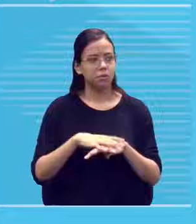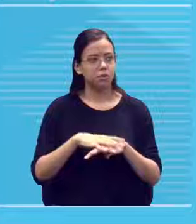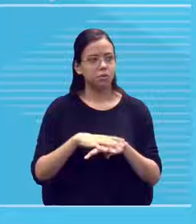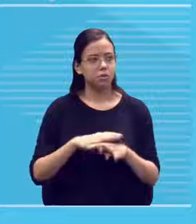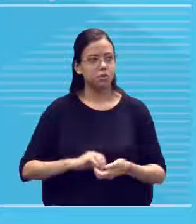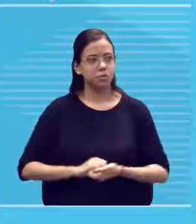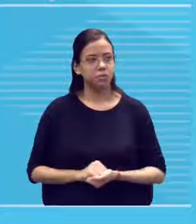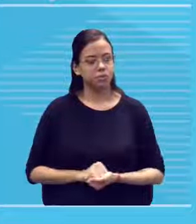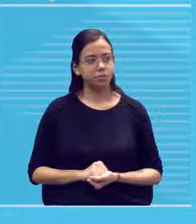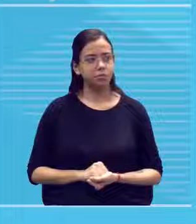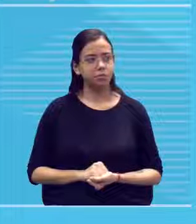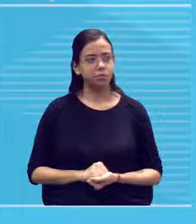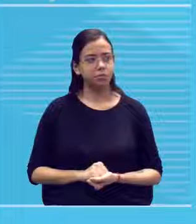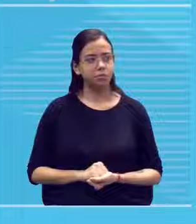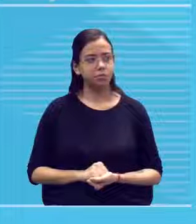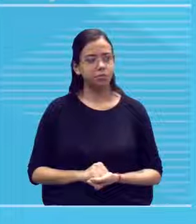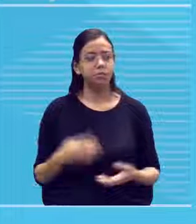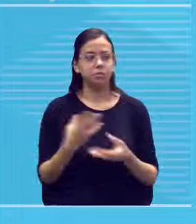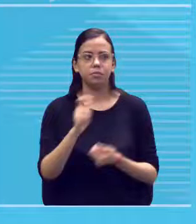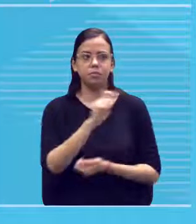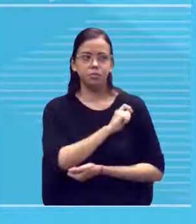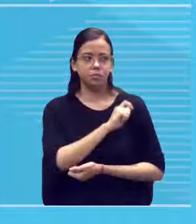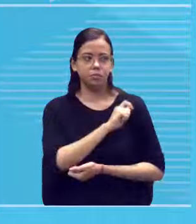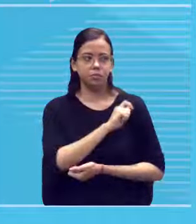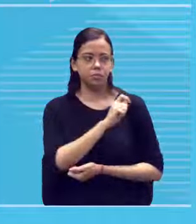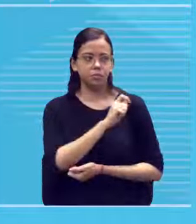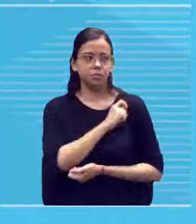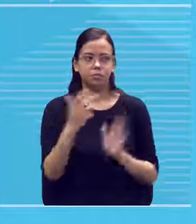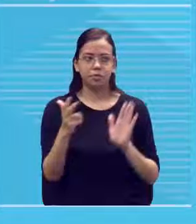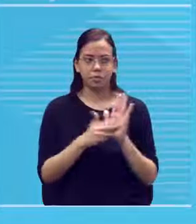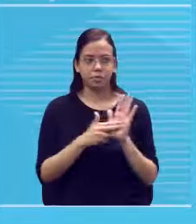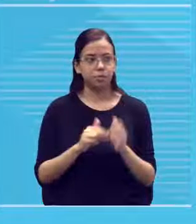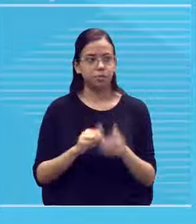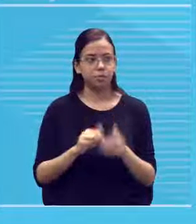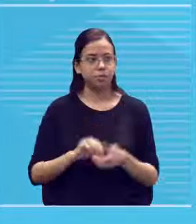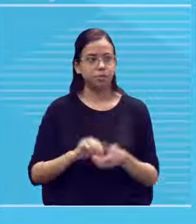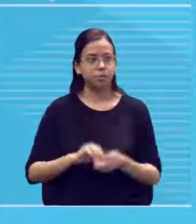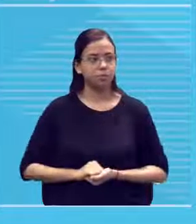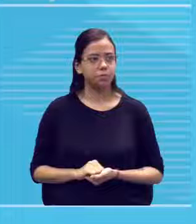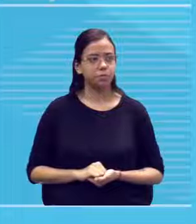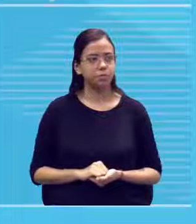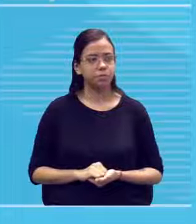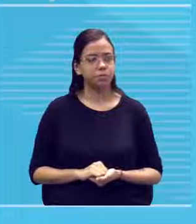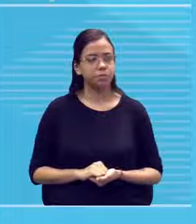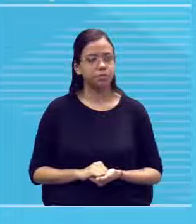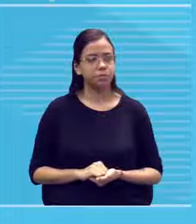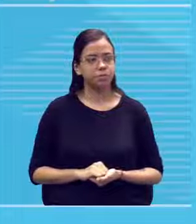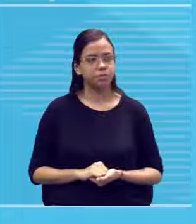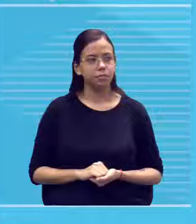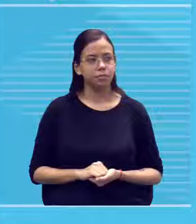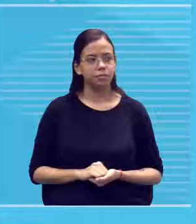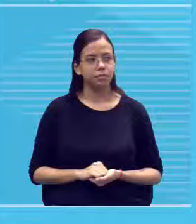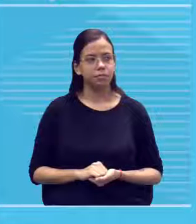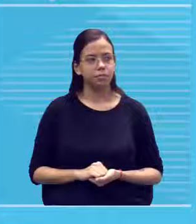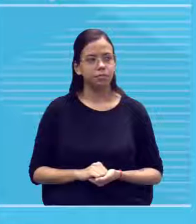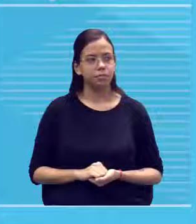aqui Há muitos alunos confessaram aí eu pego Essa oração aqui